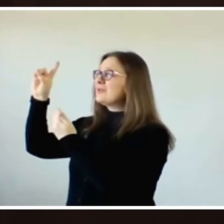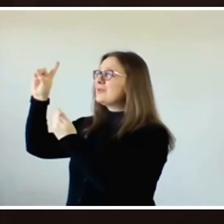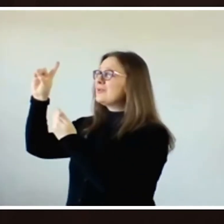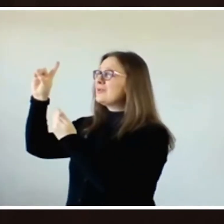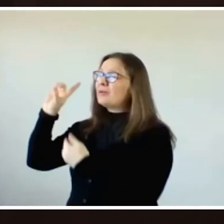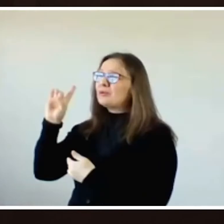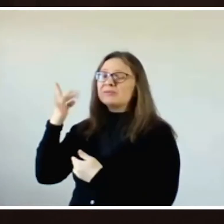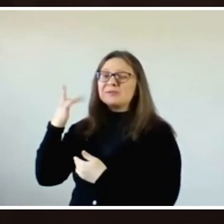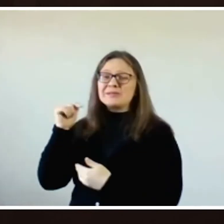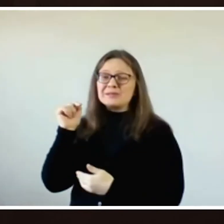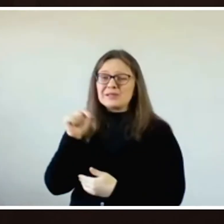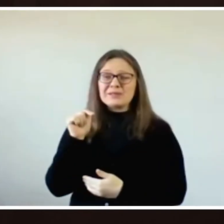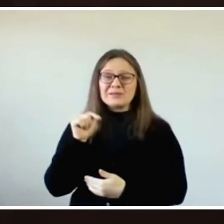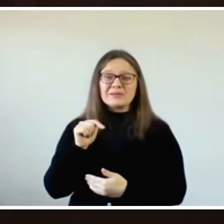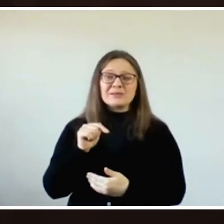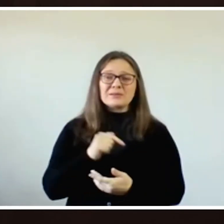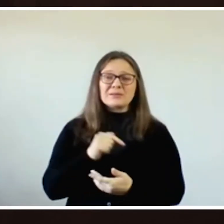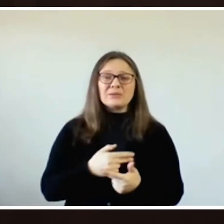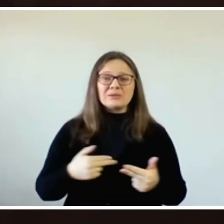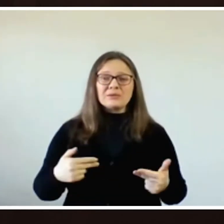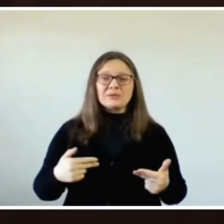grande herege Ário morreu.